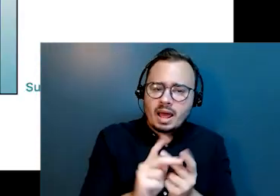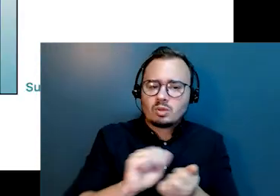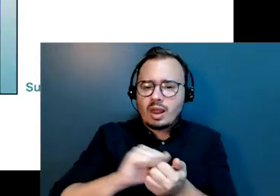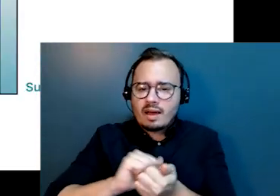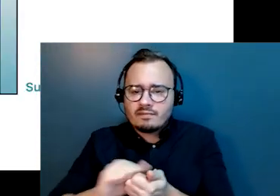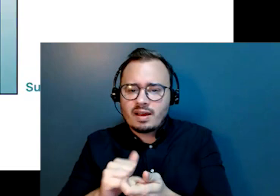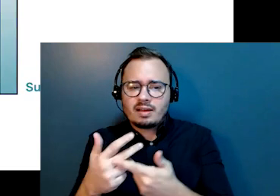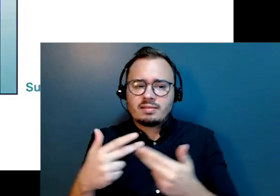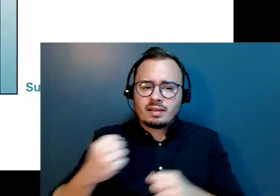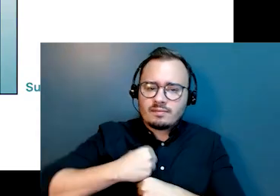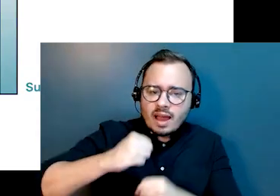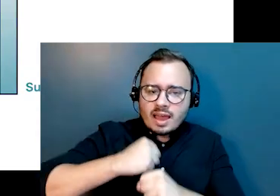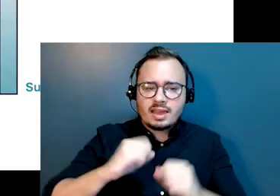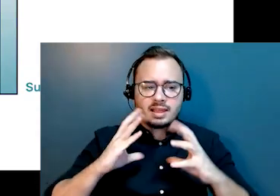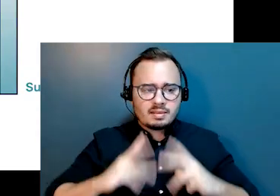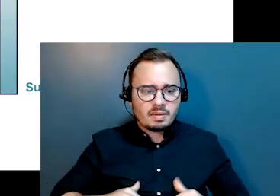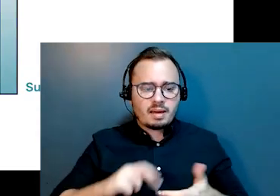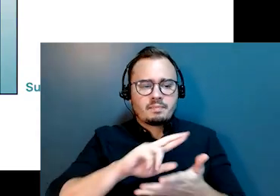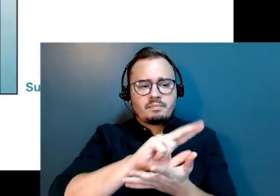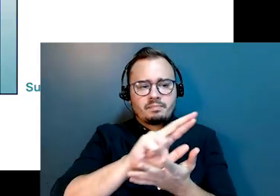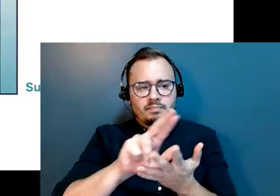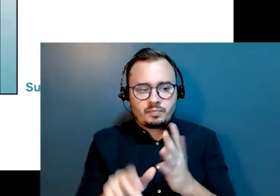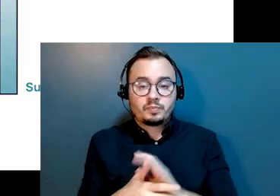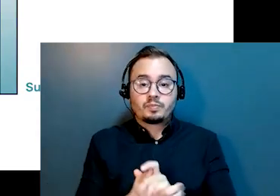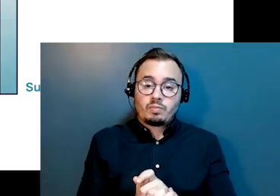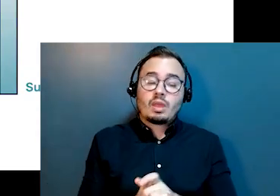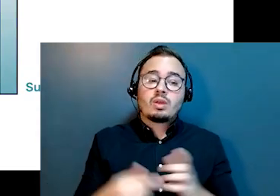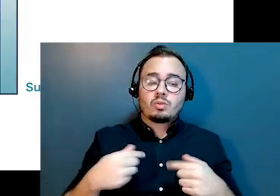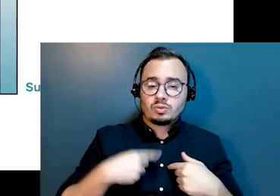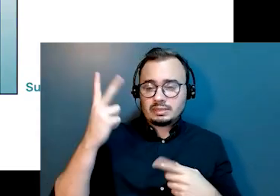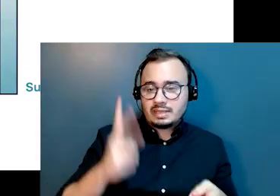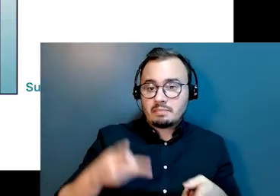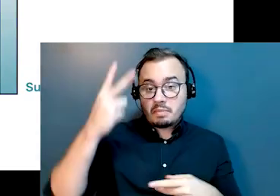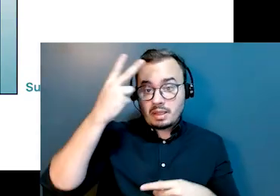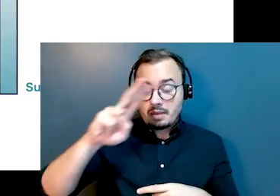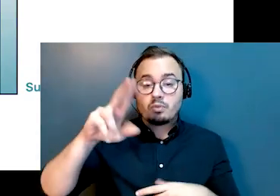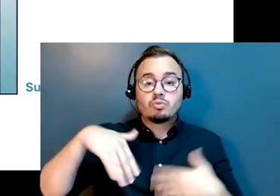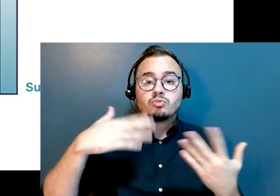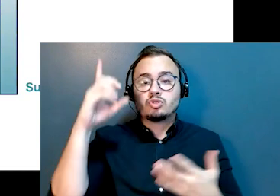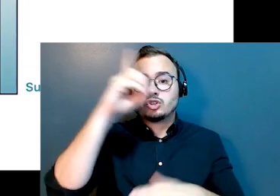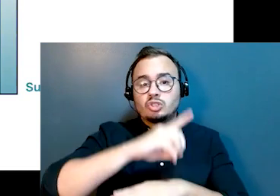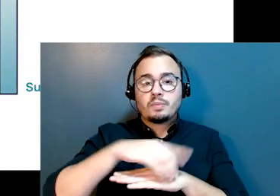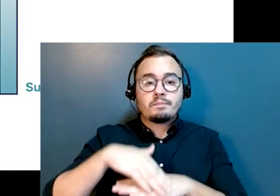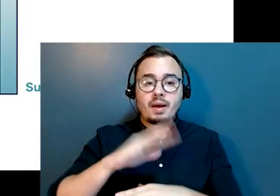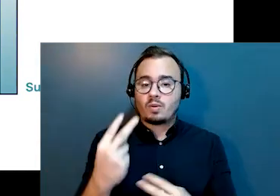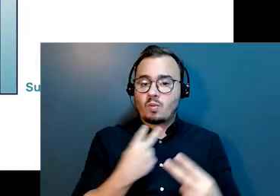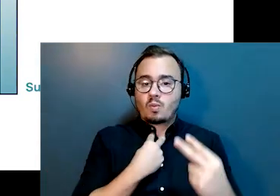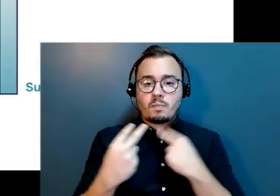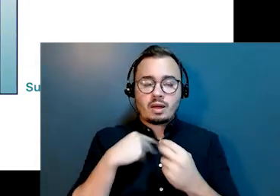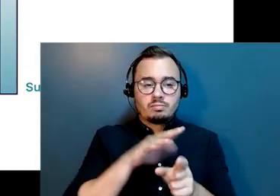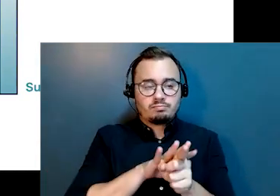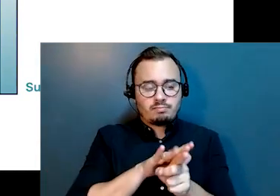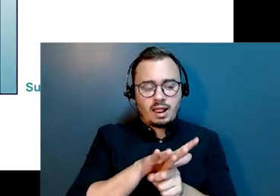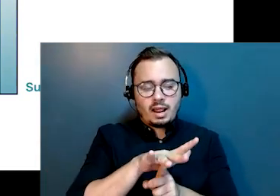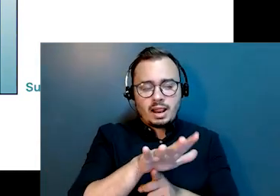E eu lembro que nesse restaurante, o dia de pico na semana era o domingo, era quando tinha mais cliente. E eu